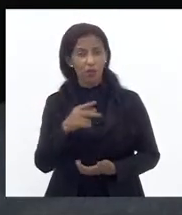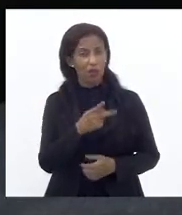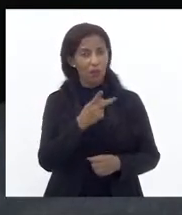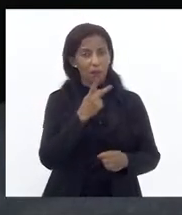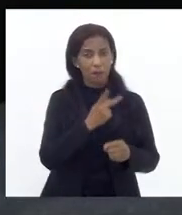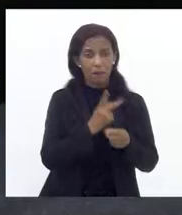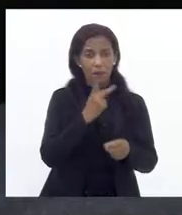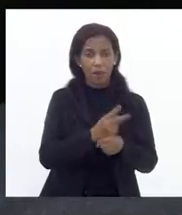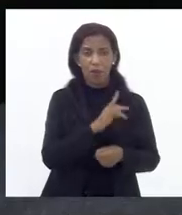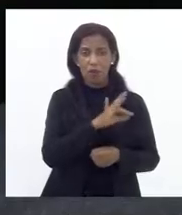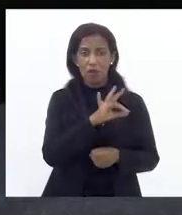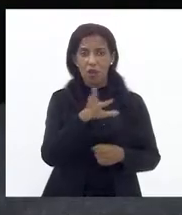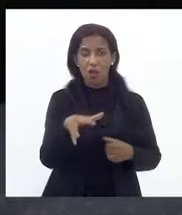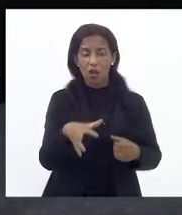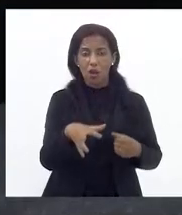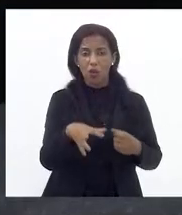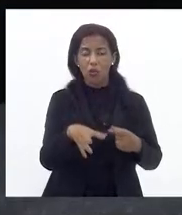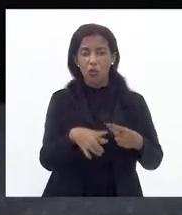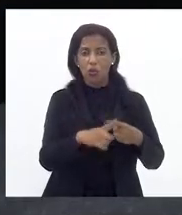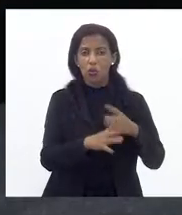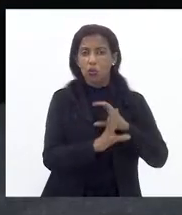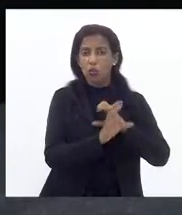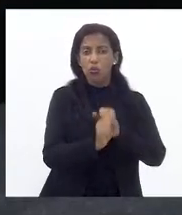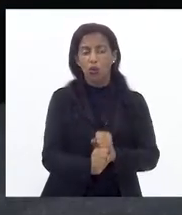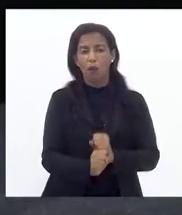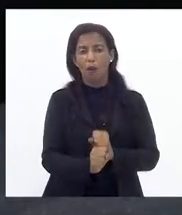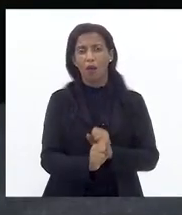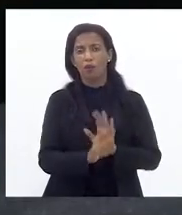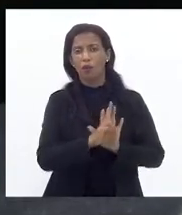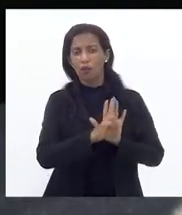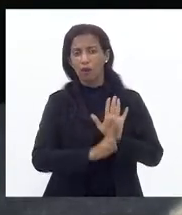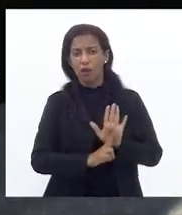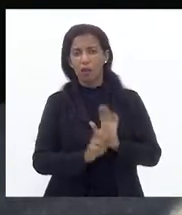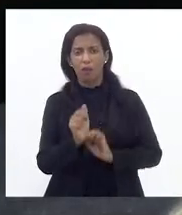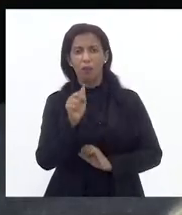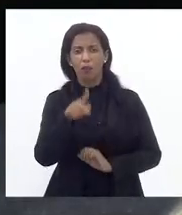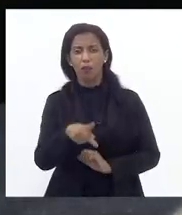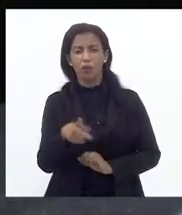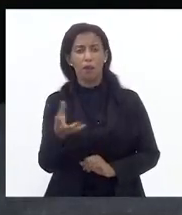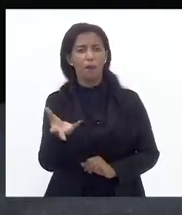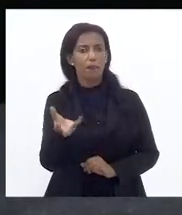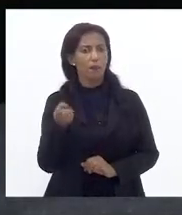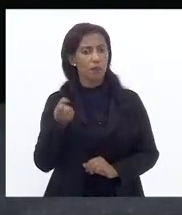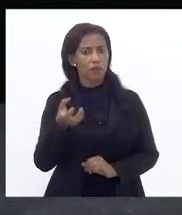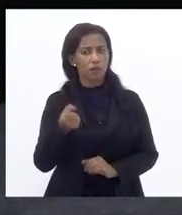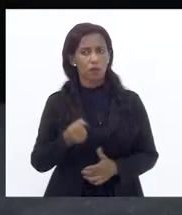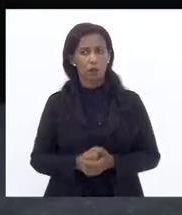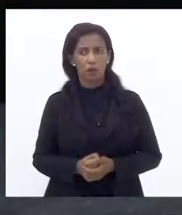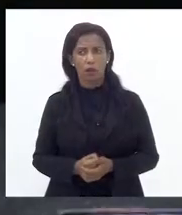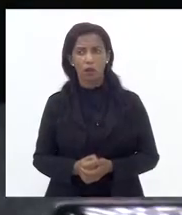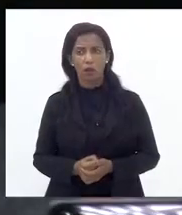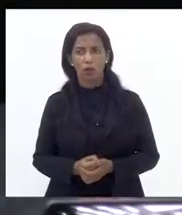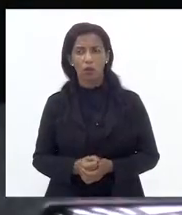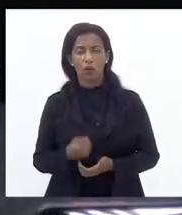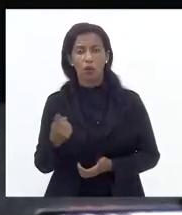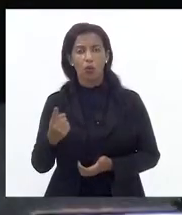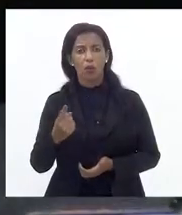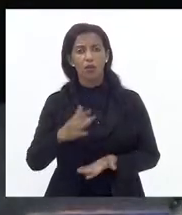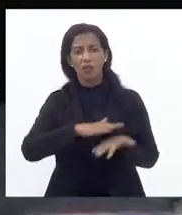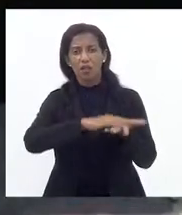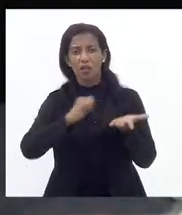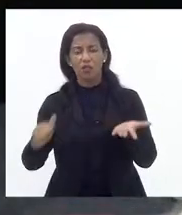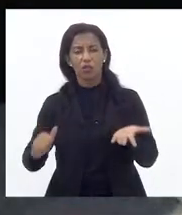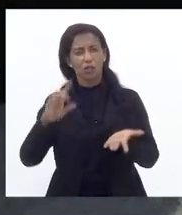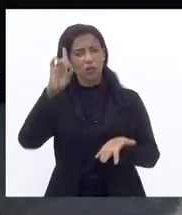clientes somados as novas regras de aposentadoria e pensão com esse essa supressão desses